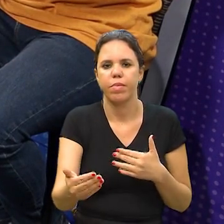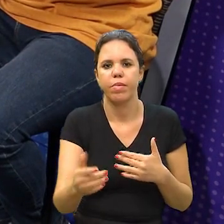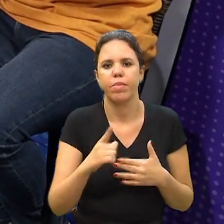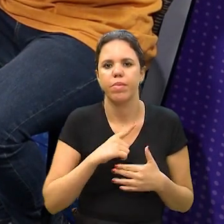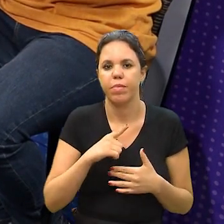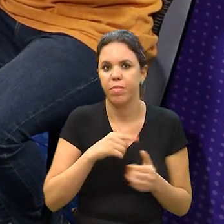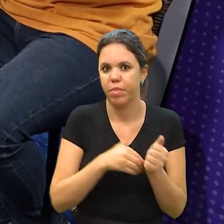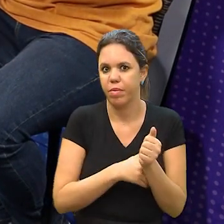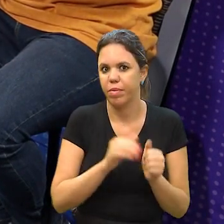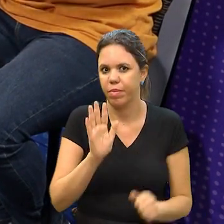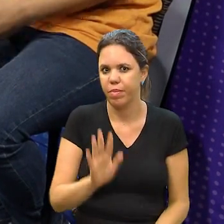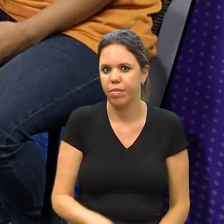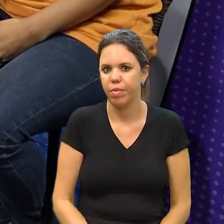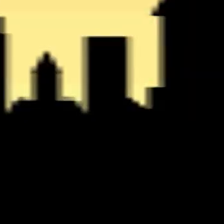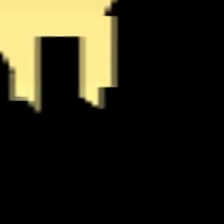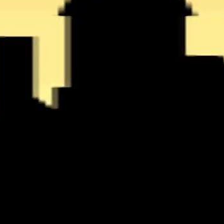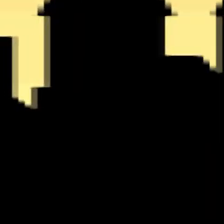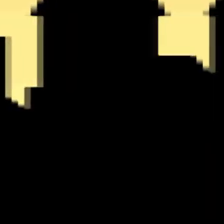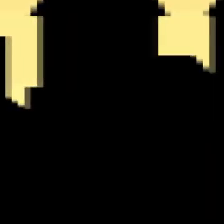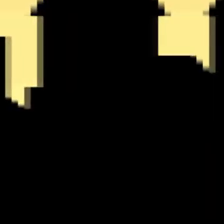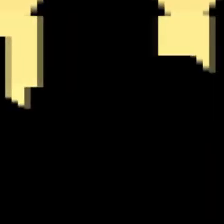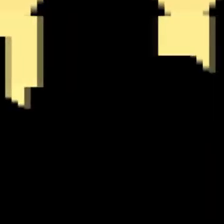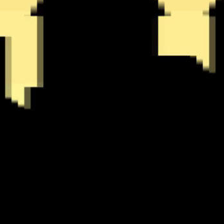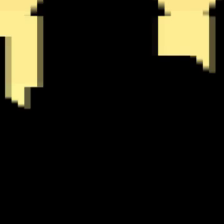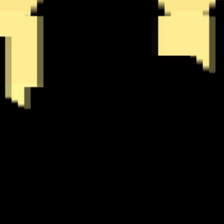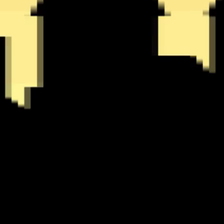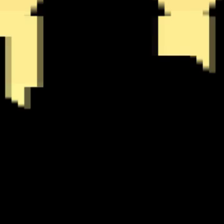próximo bloco tem mistério, hein?